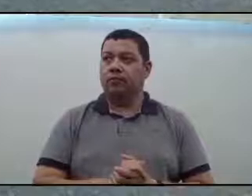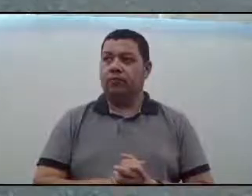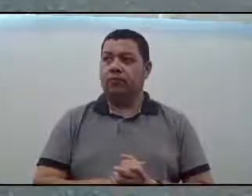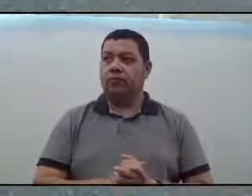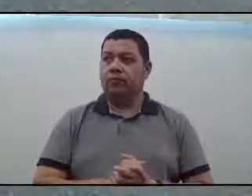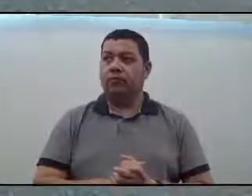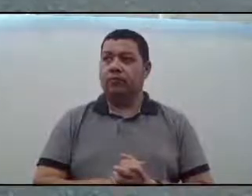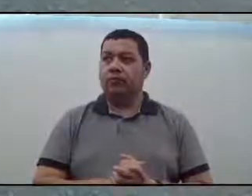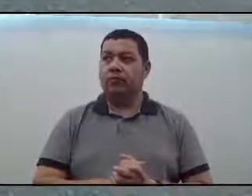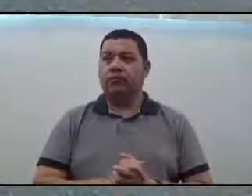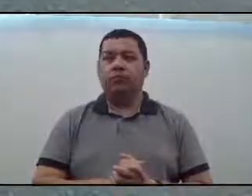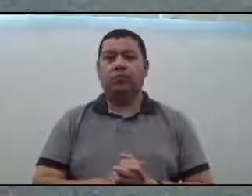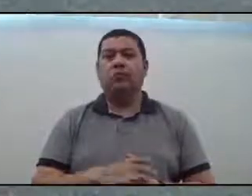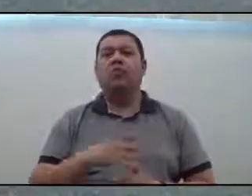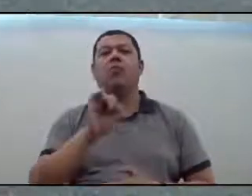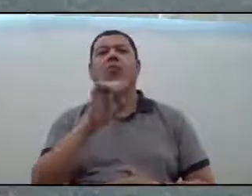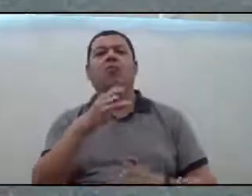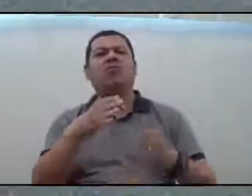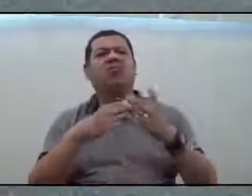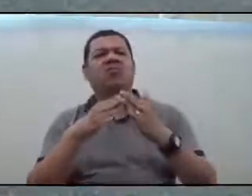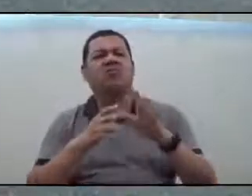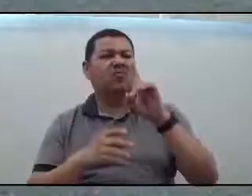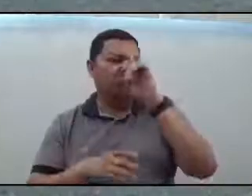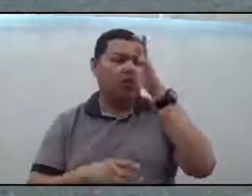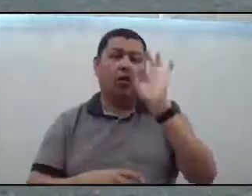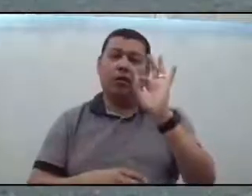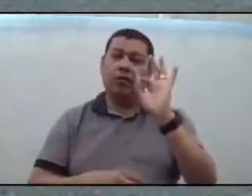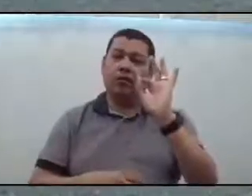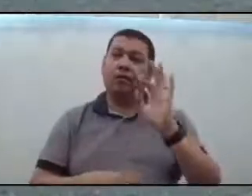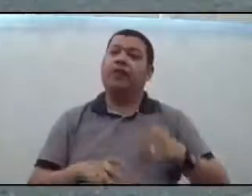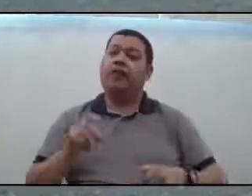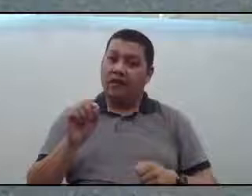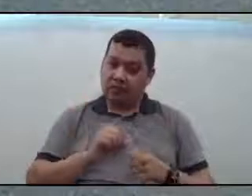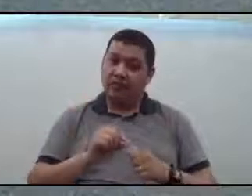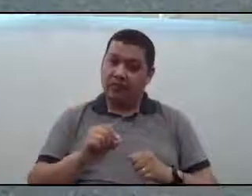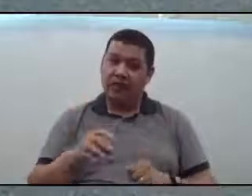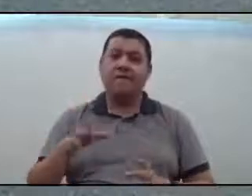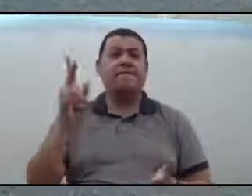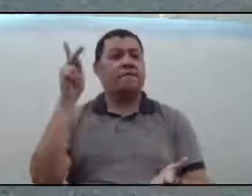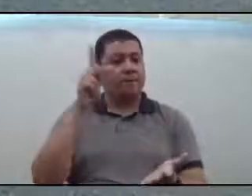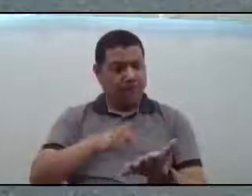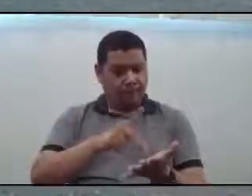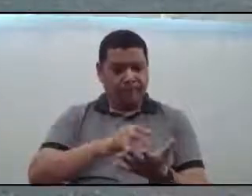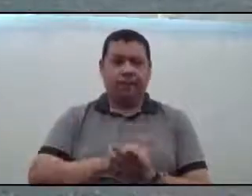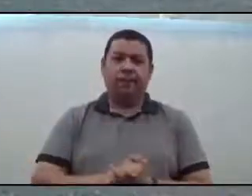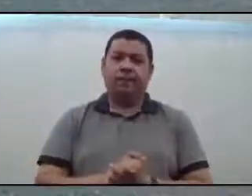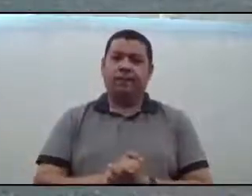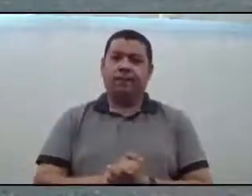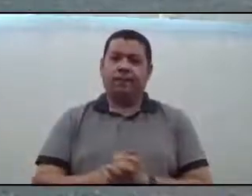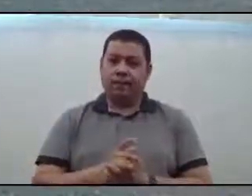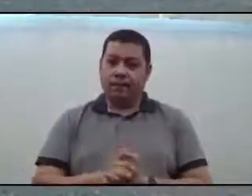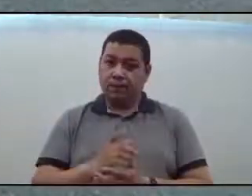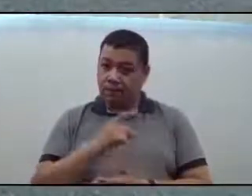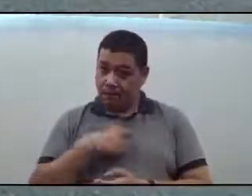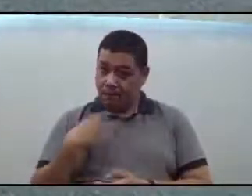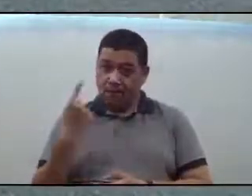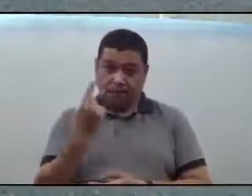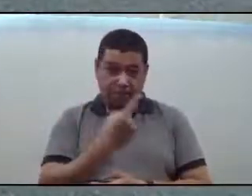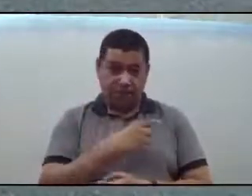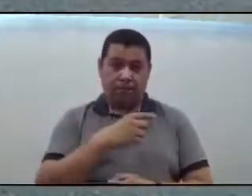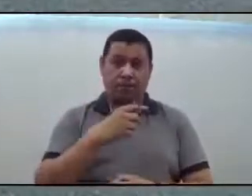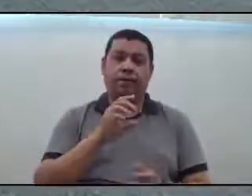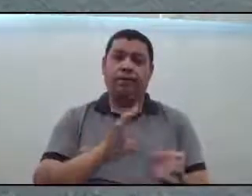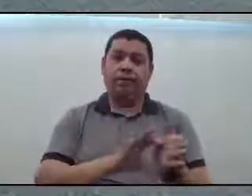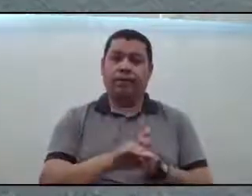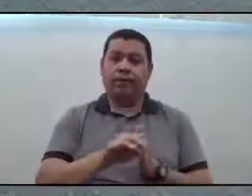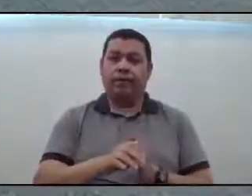simplesmente um pedido, uma ideia, né? Que realmente passe a ser realidade para o nosso município de Cacoal. Um